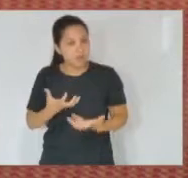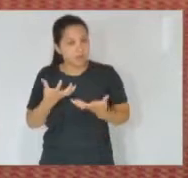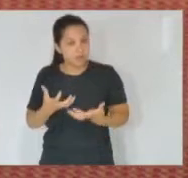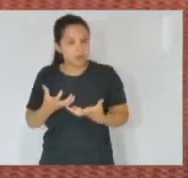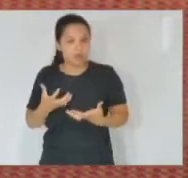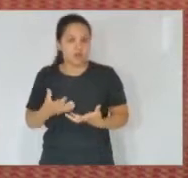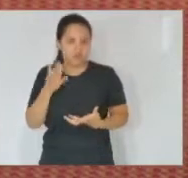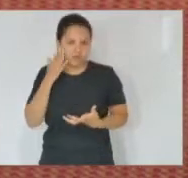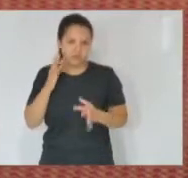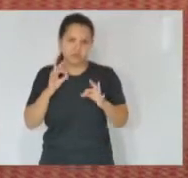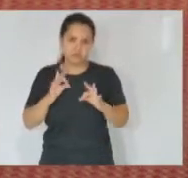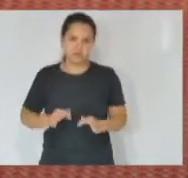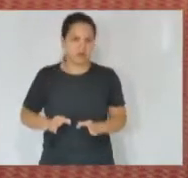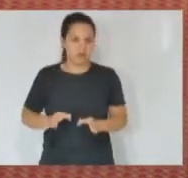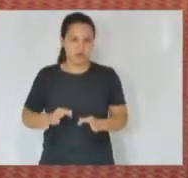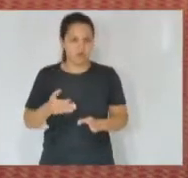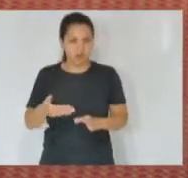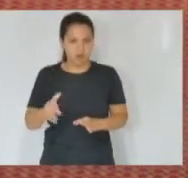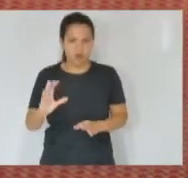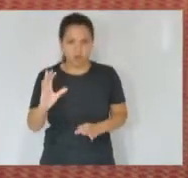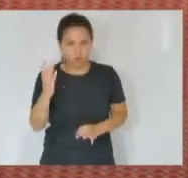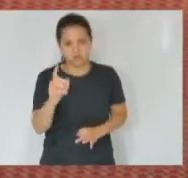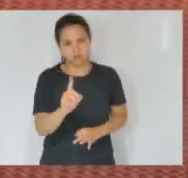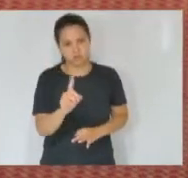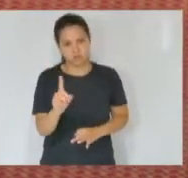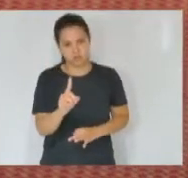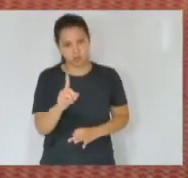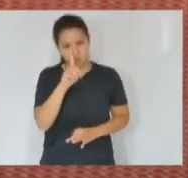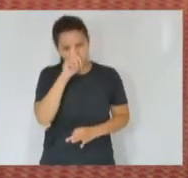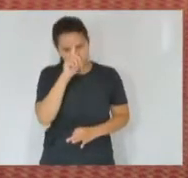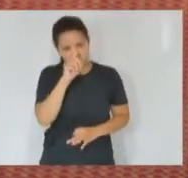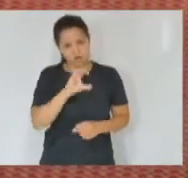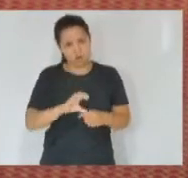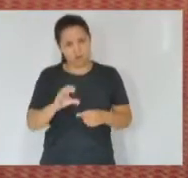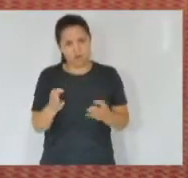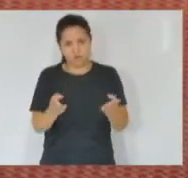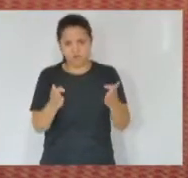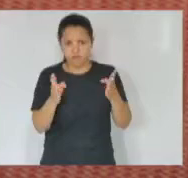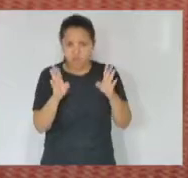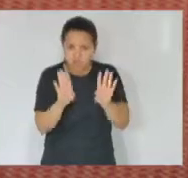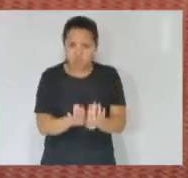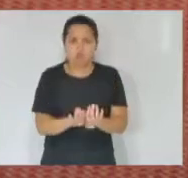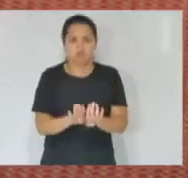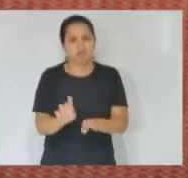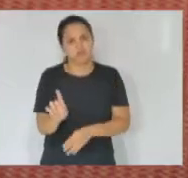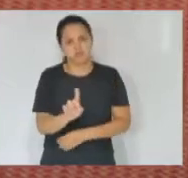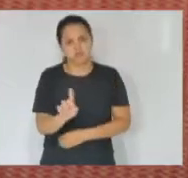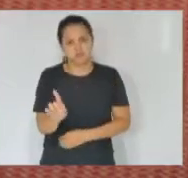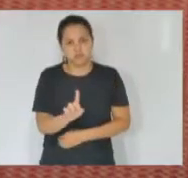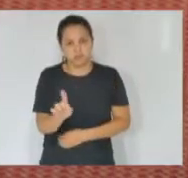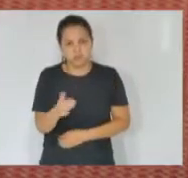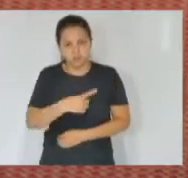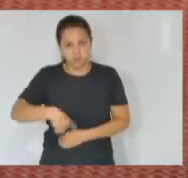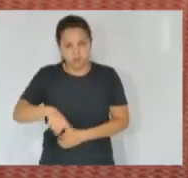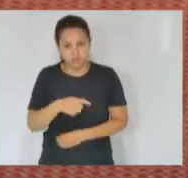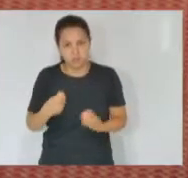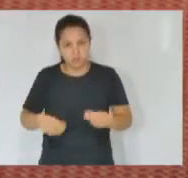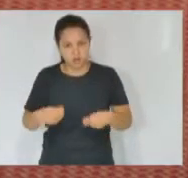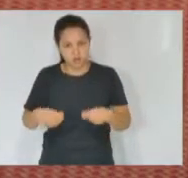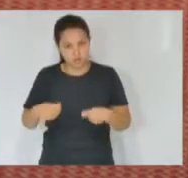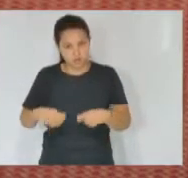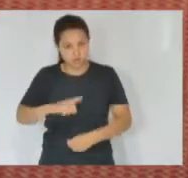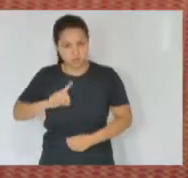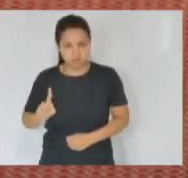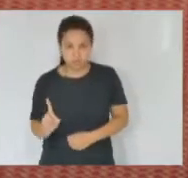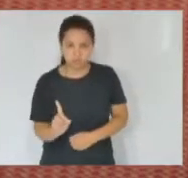vai acontecer, de o hospital de Curitibanos fechar as portas. Então, nós temos que nos posicionar em relação a